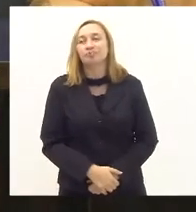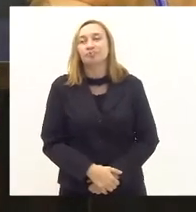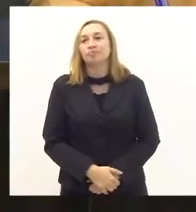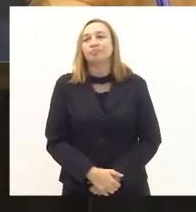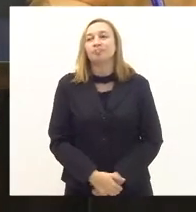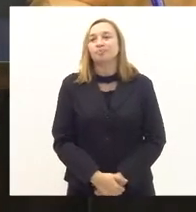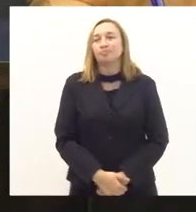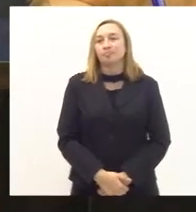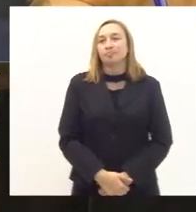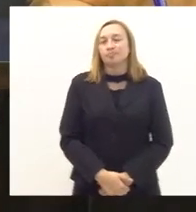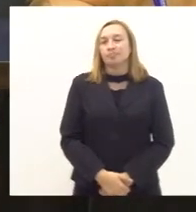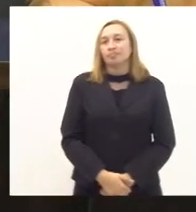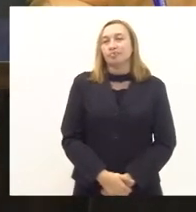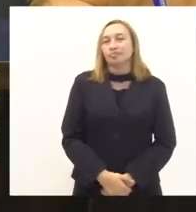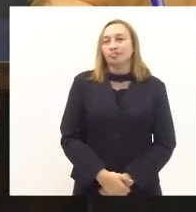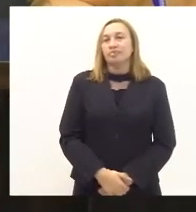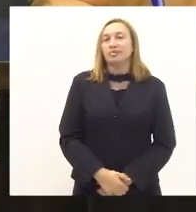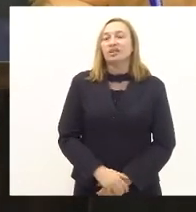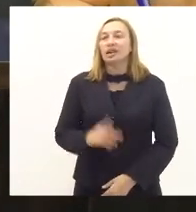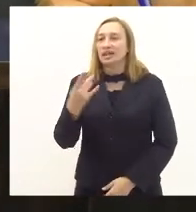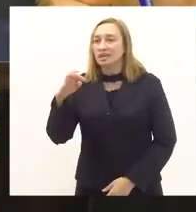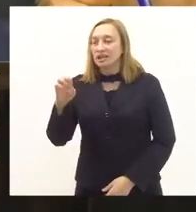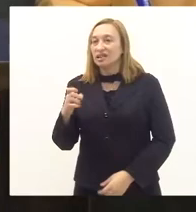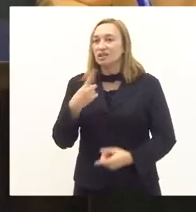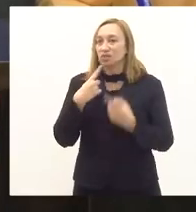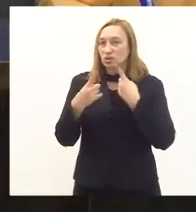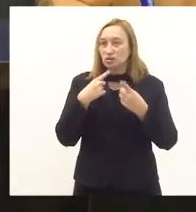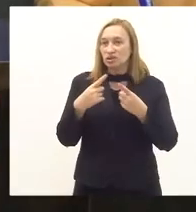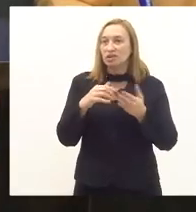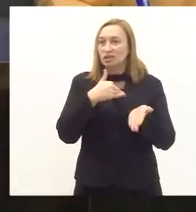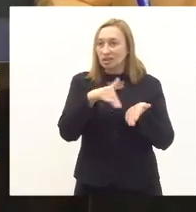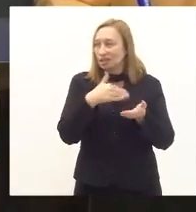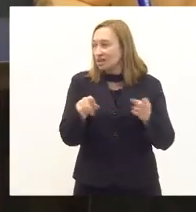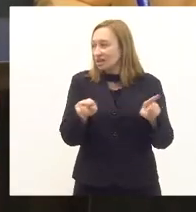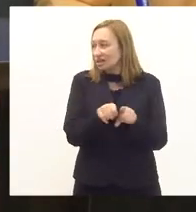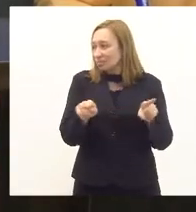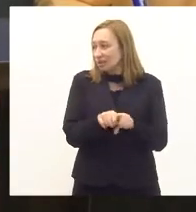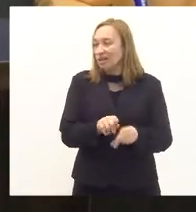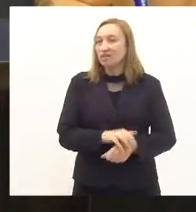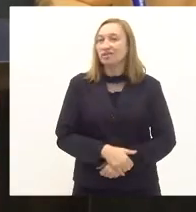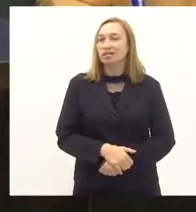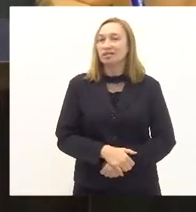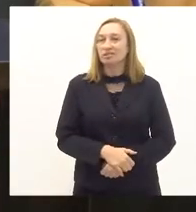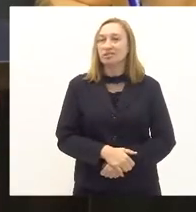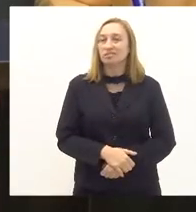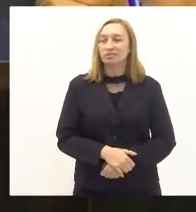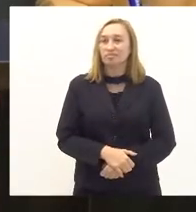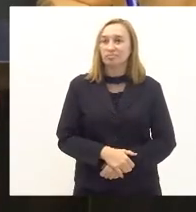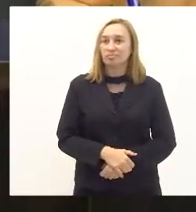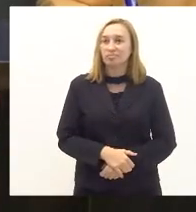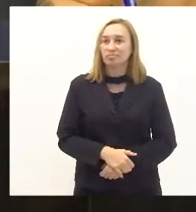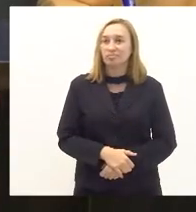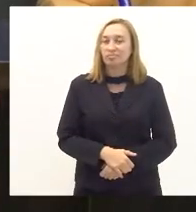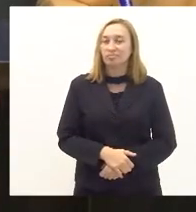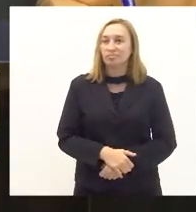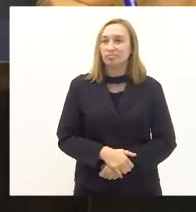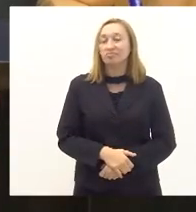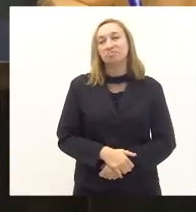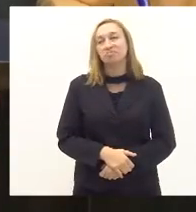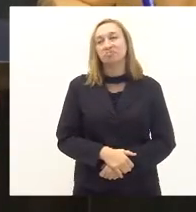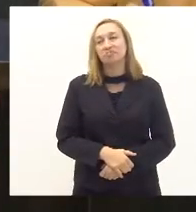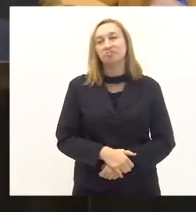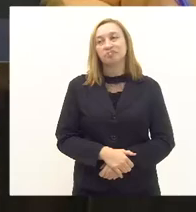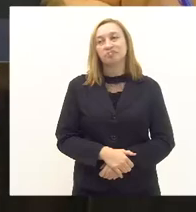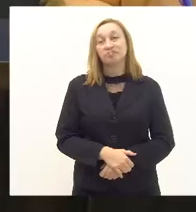sendo tocada pelo Hernani e pela secretaria. Sem descentralização, não existe